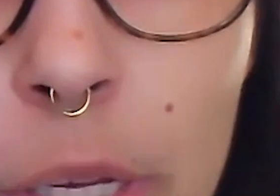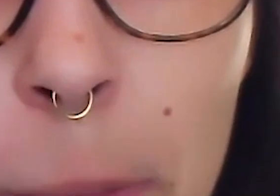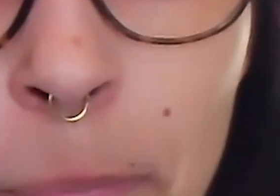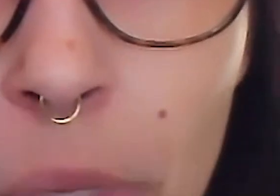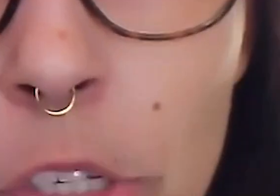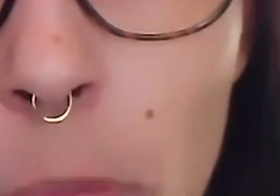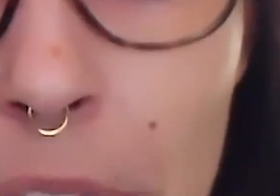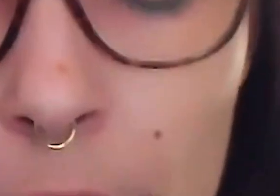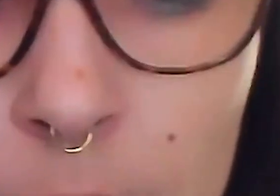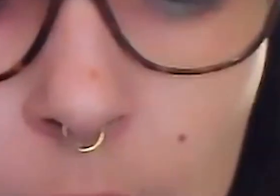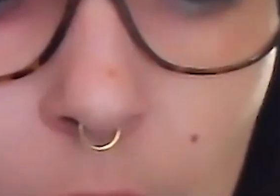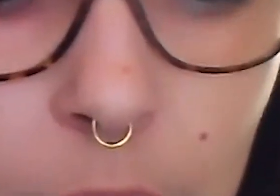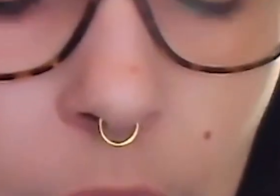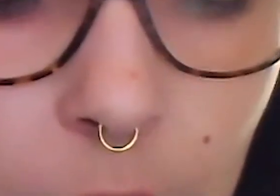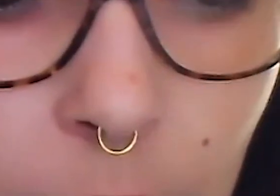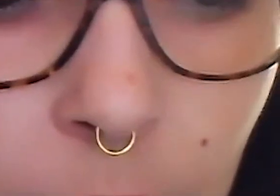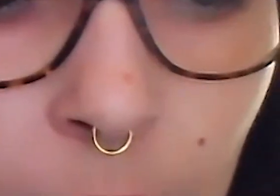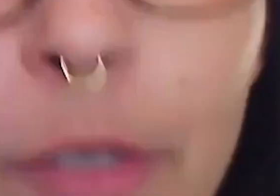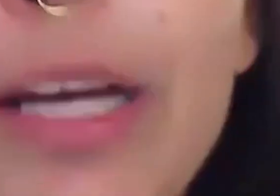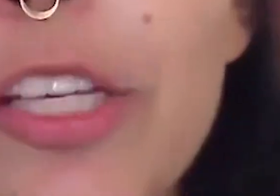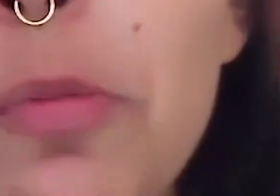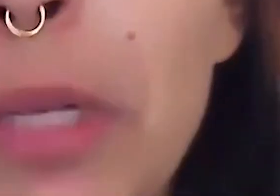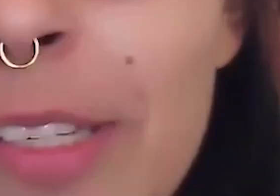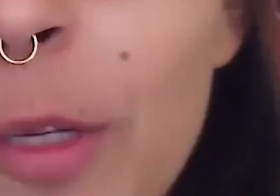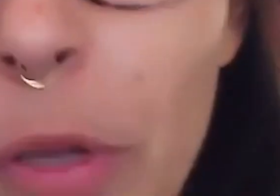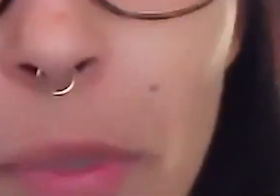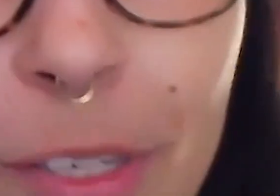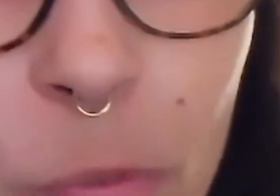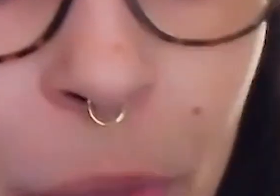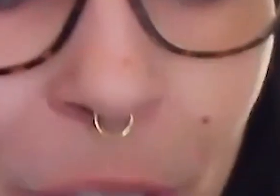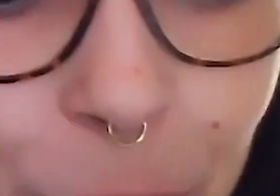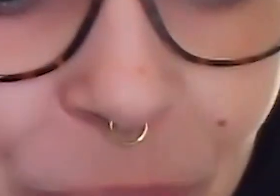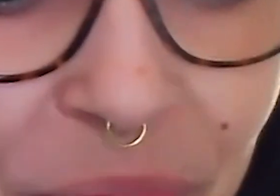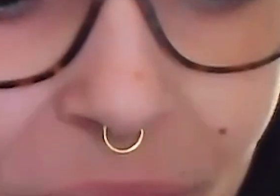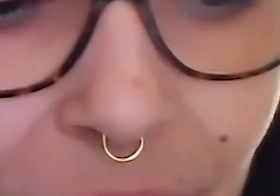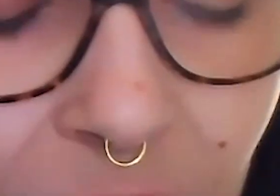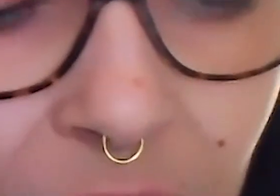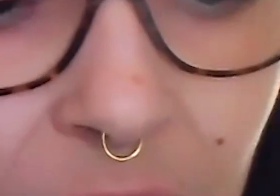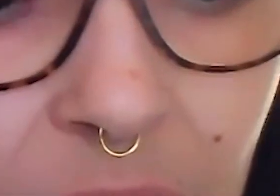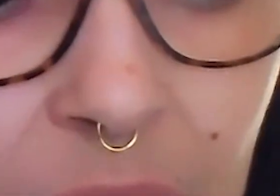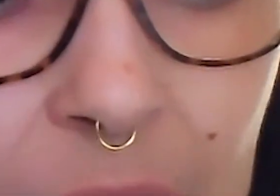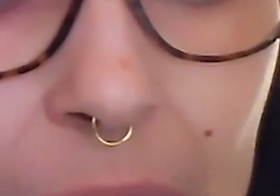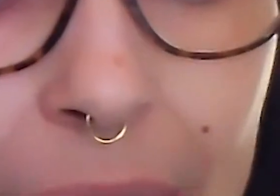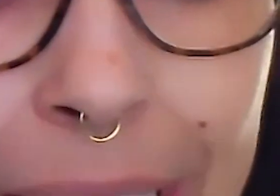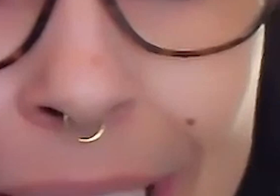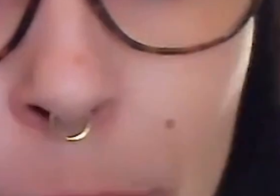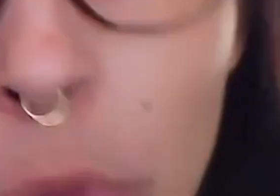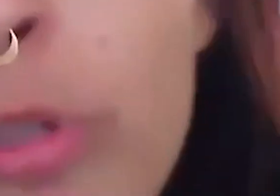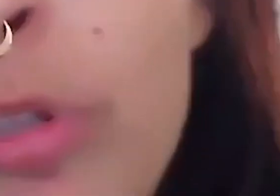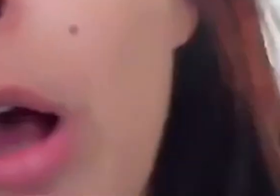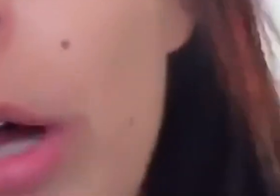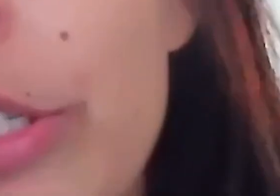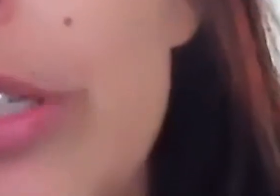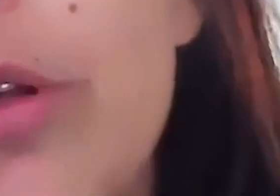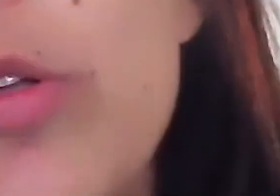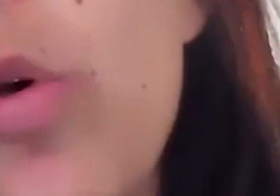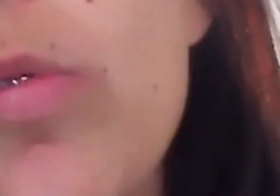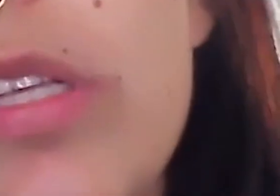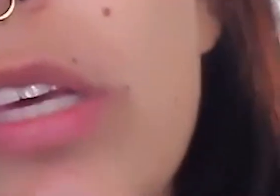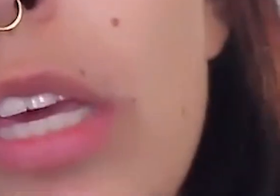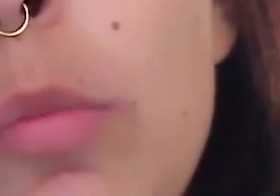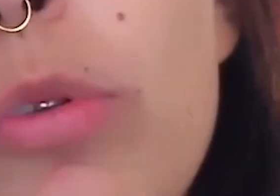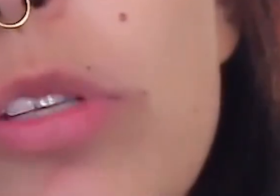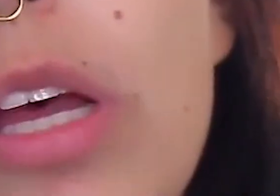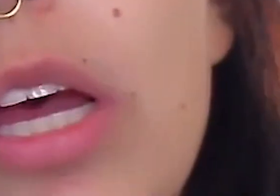Dr de Minas de minaso e sorte